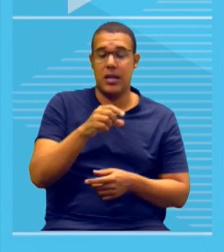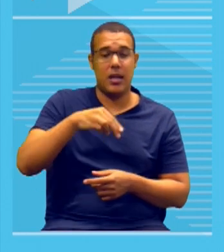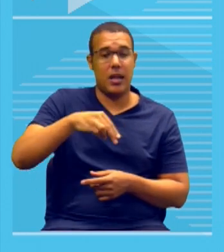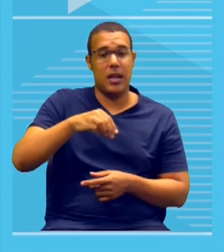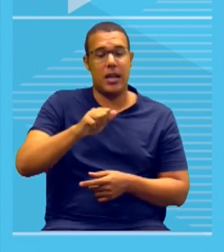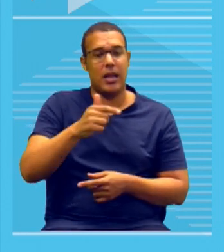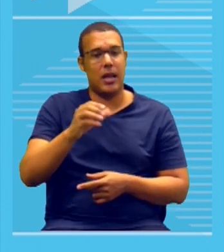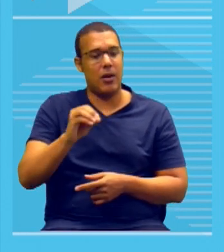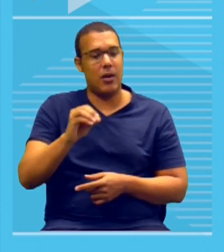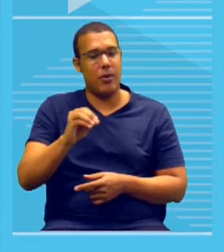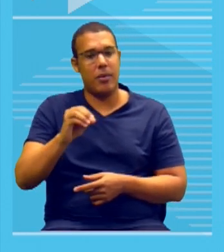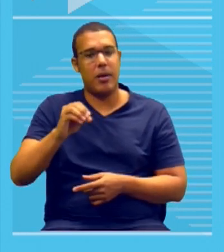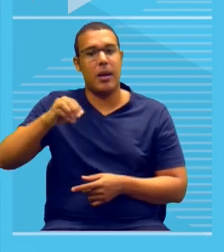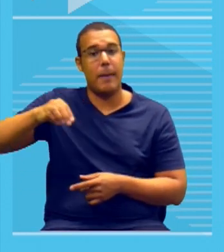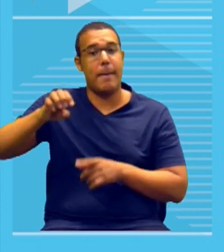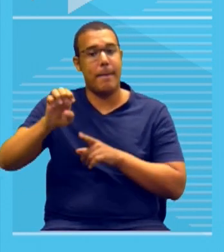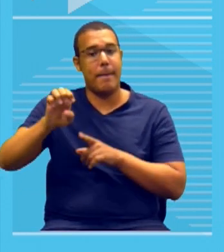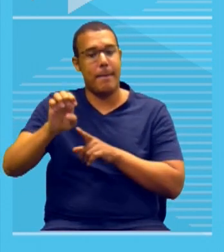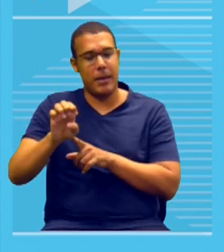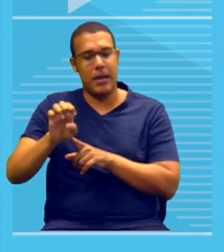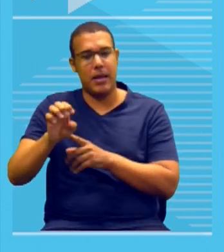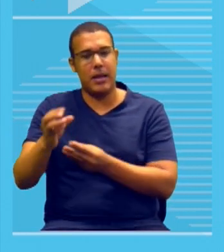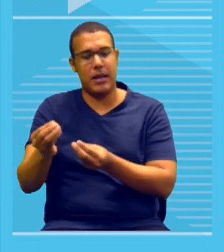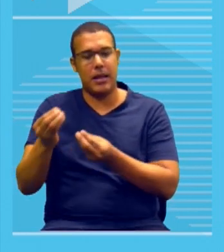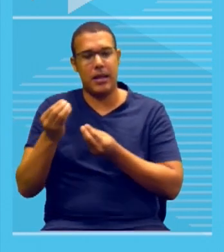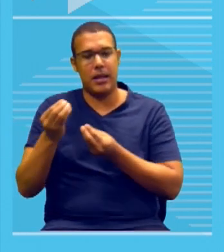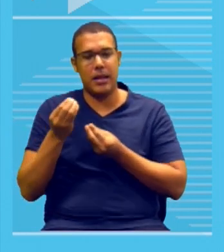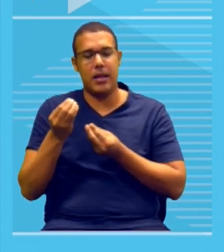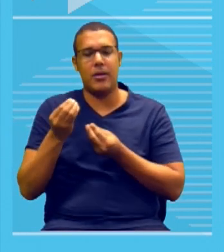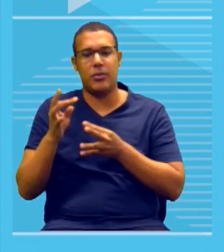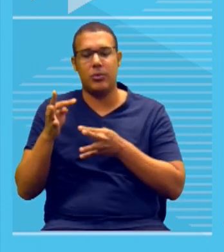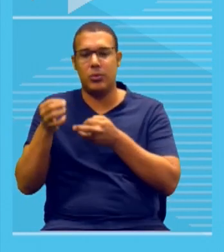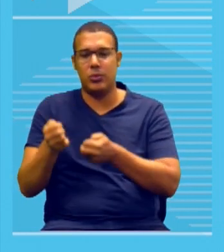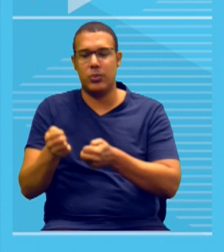você não me deu tudo